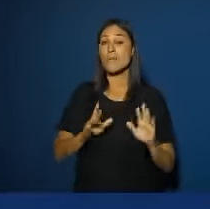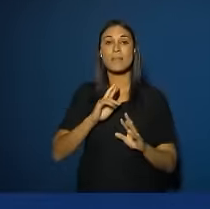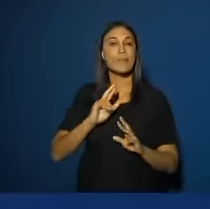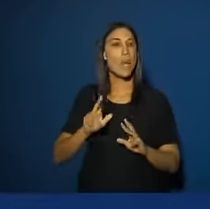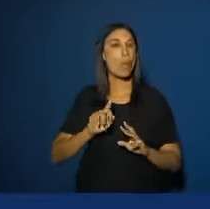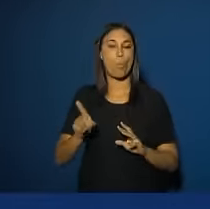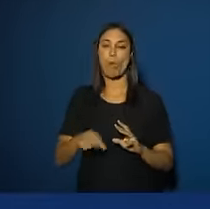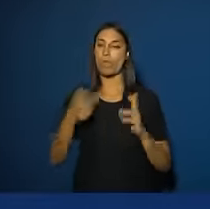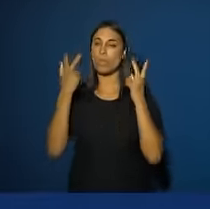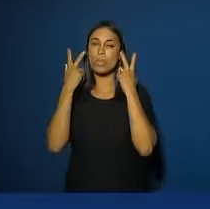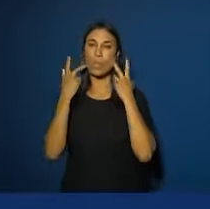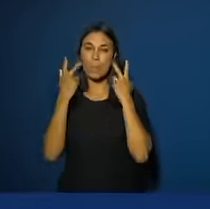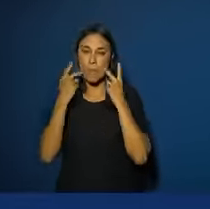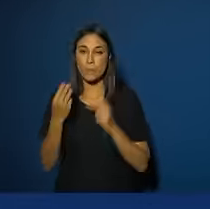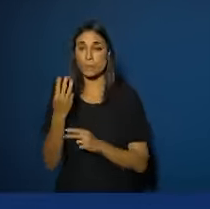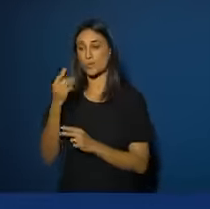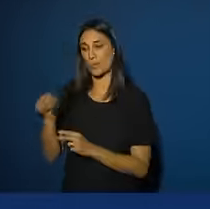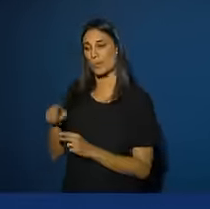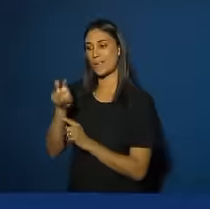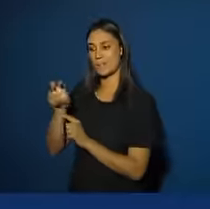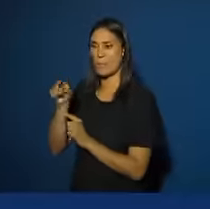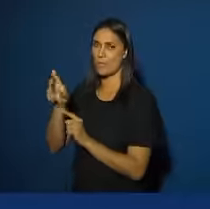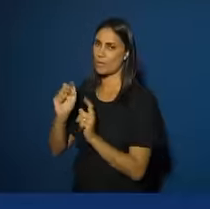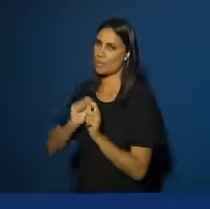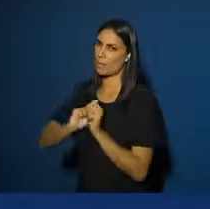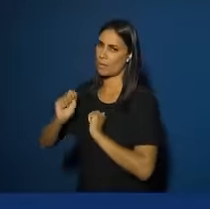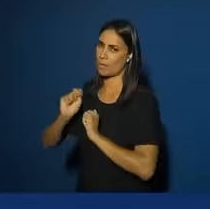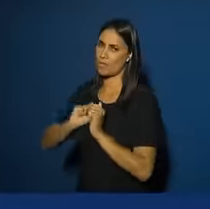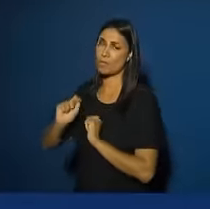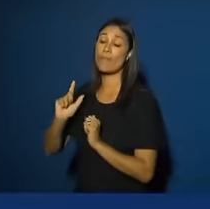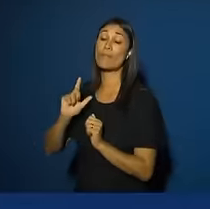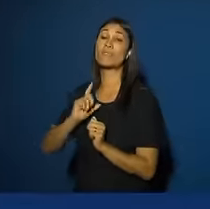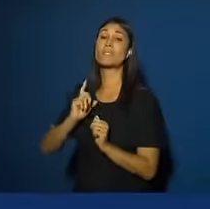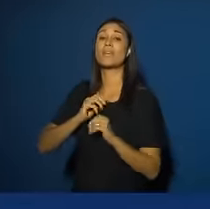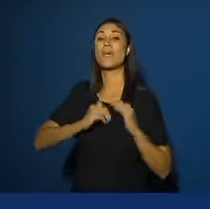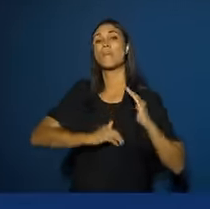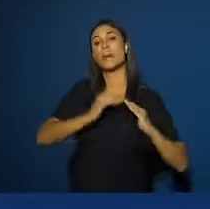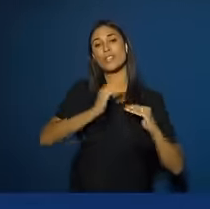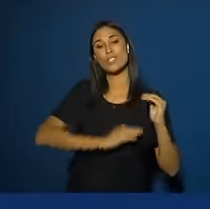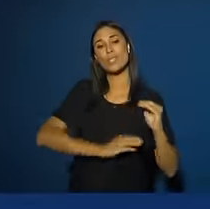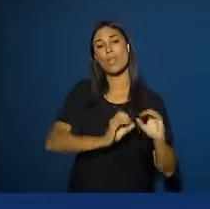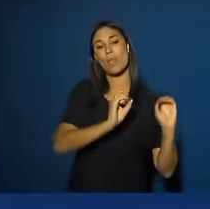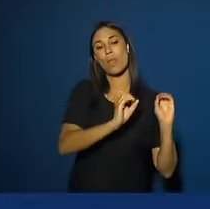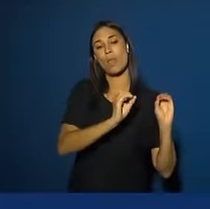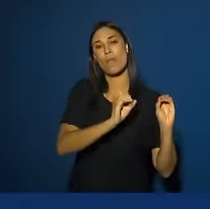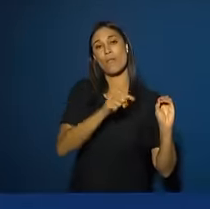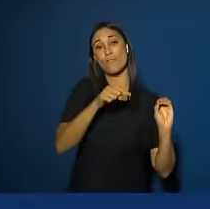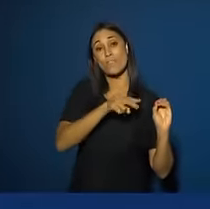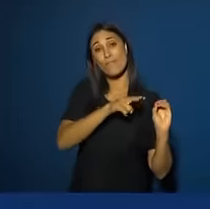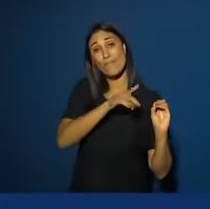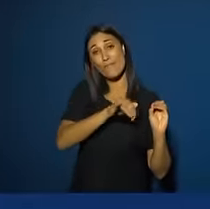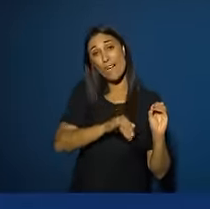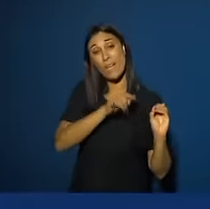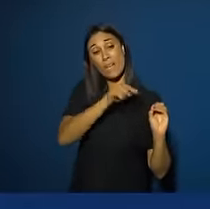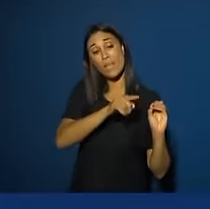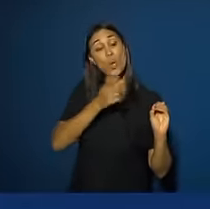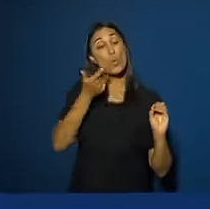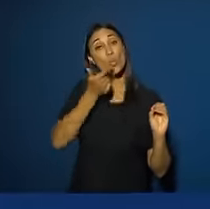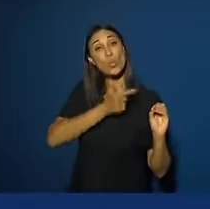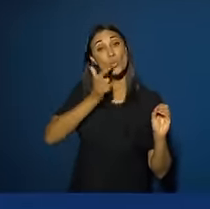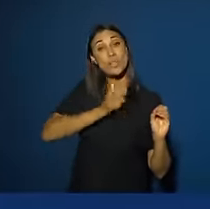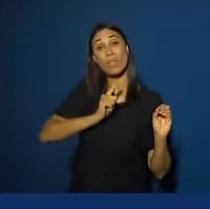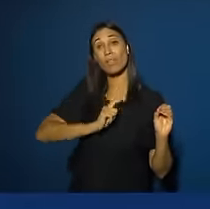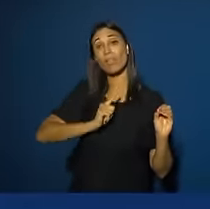é normal que, com 3,5 de expectativa, você praticando a taxa neutra, você vá